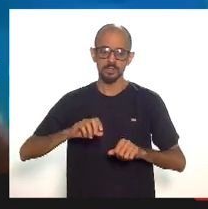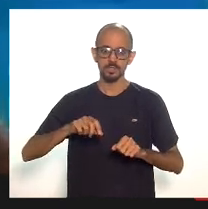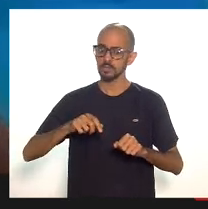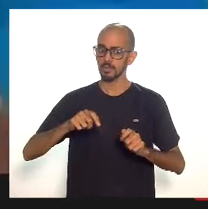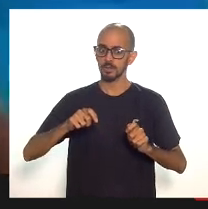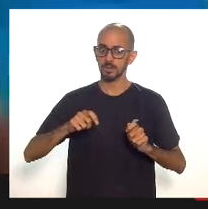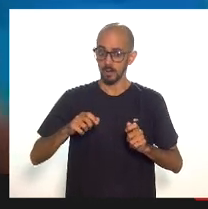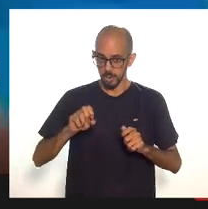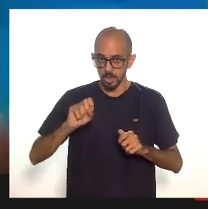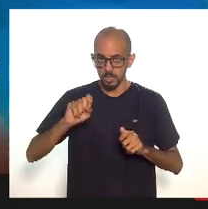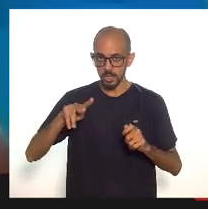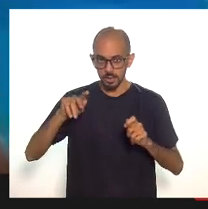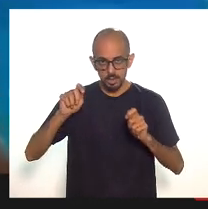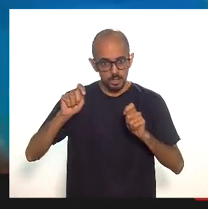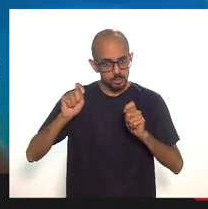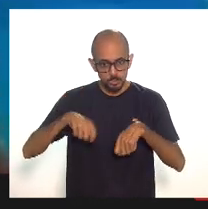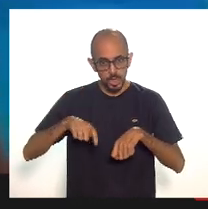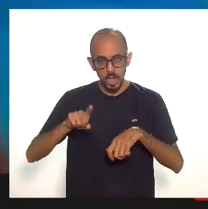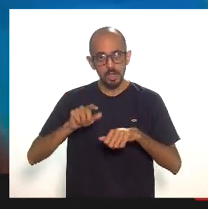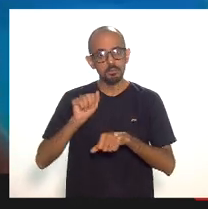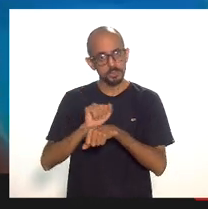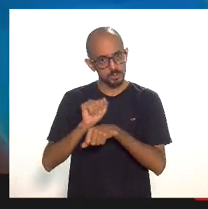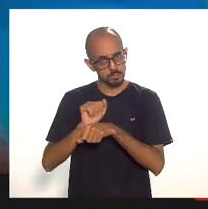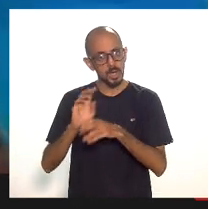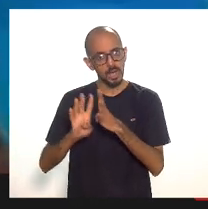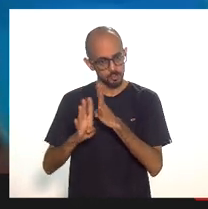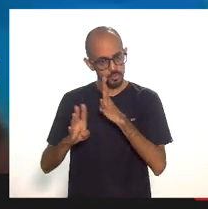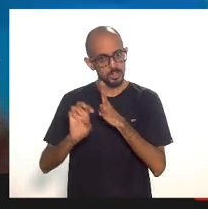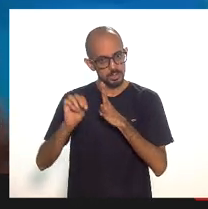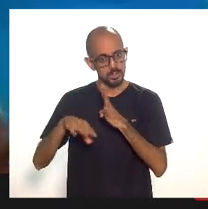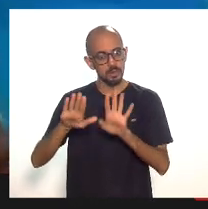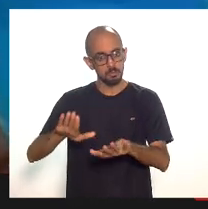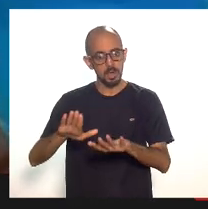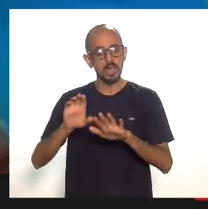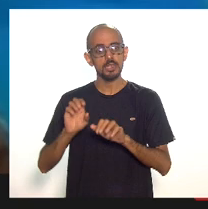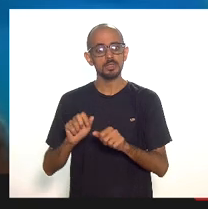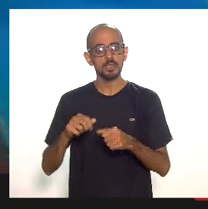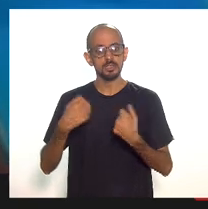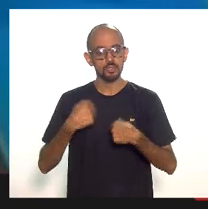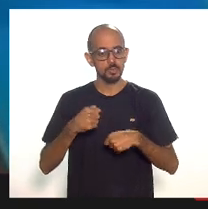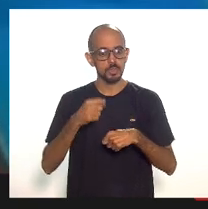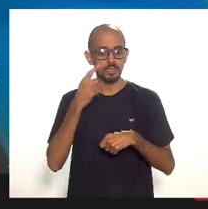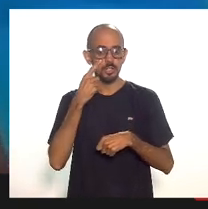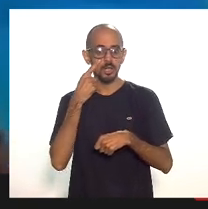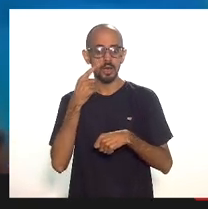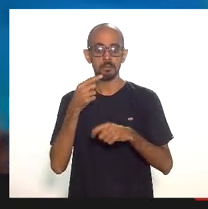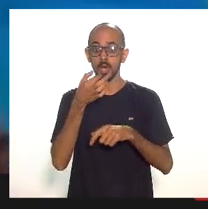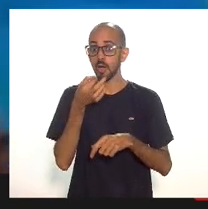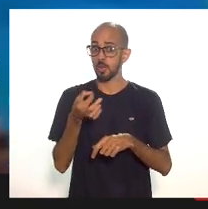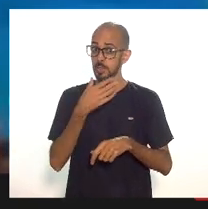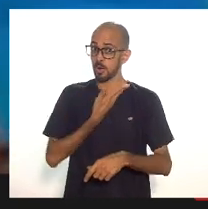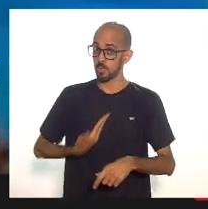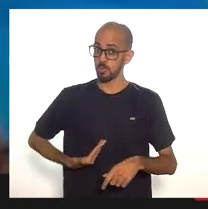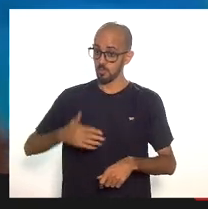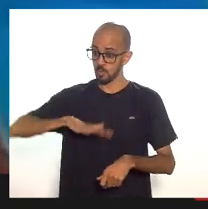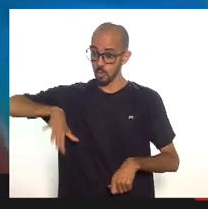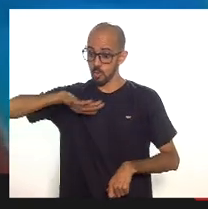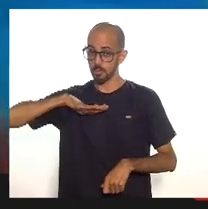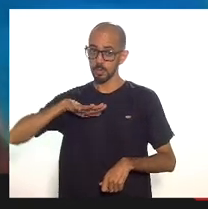não tem jeito, tem que ficar na fila mesmo, porque a minha preocupação hoje é o que a gente está passando para a opinião pública, porque essa história constante, o governador